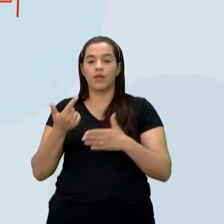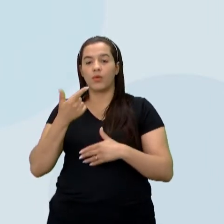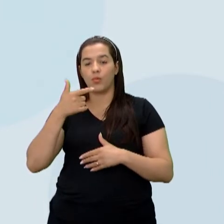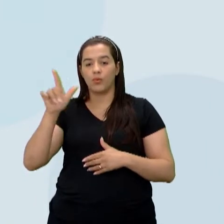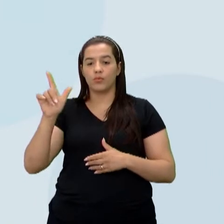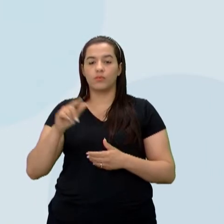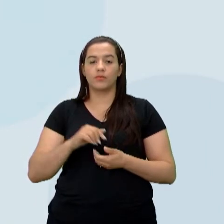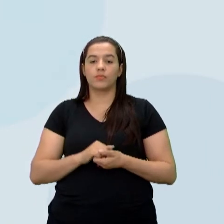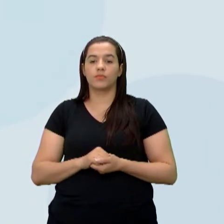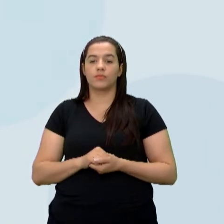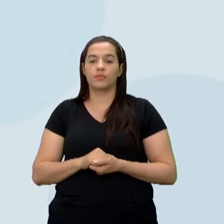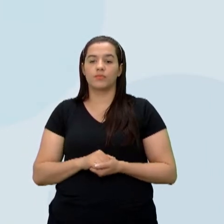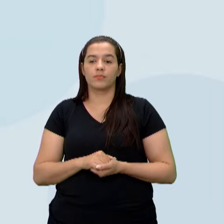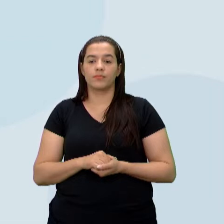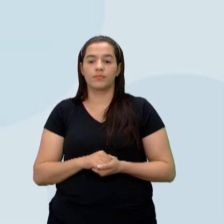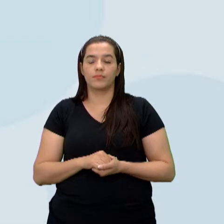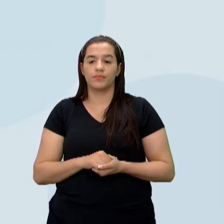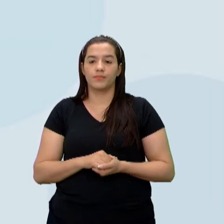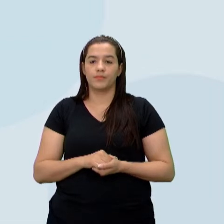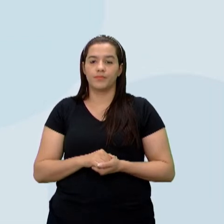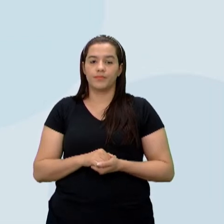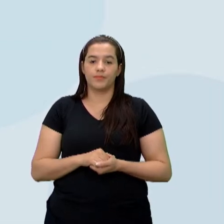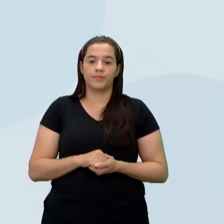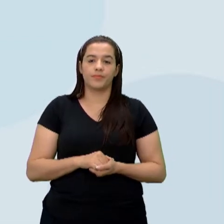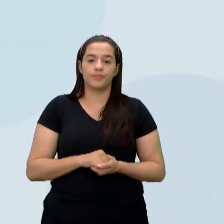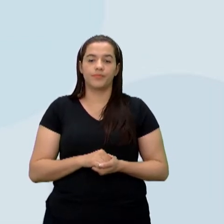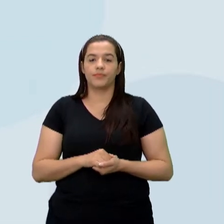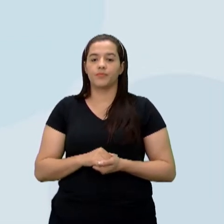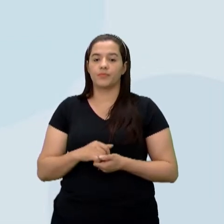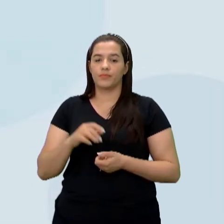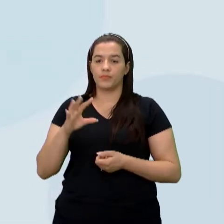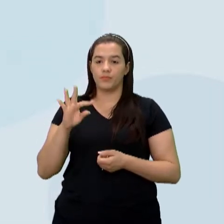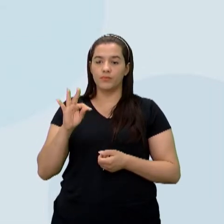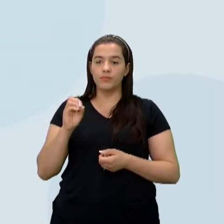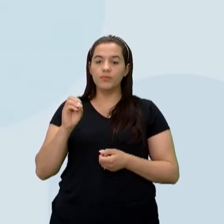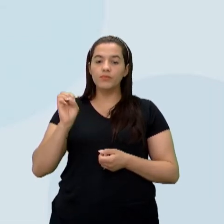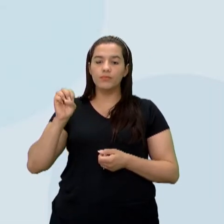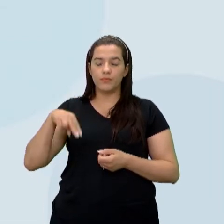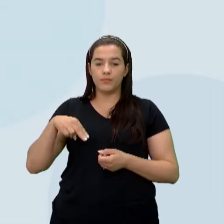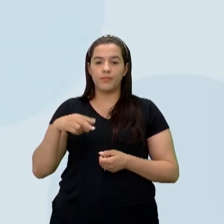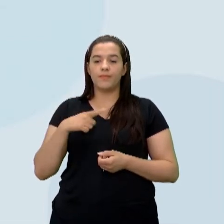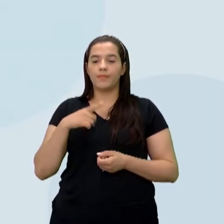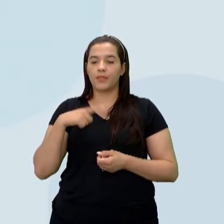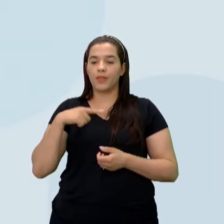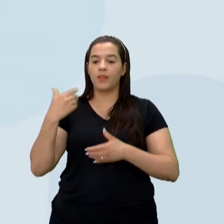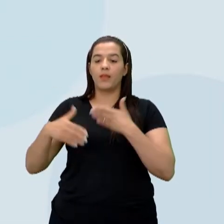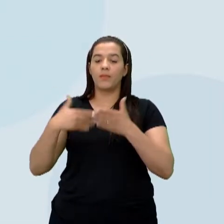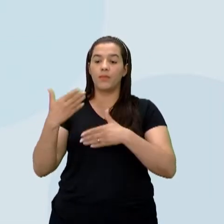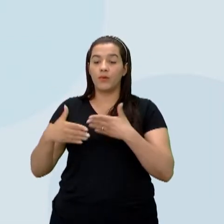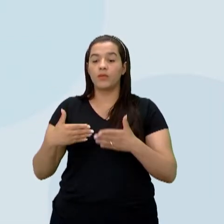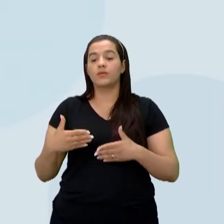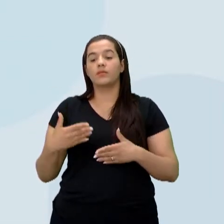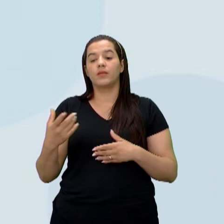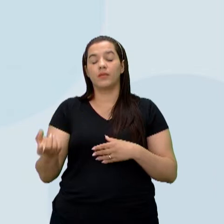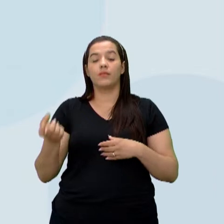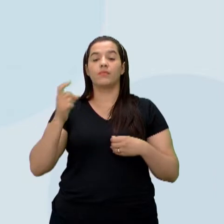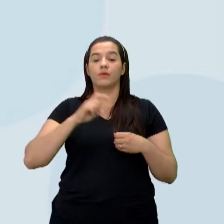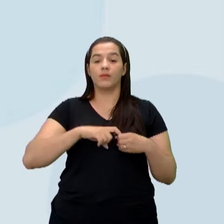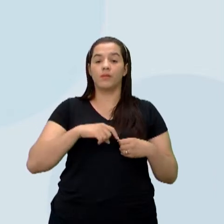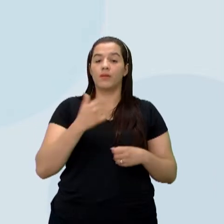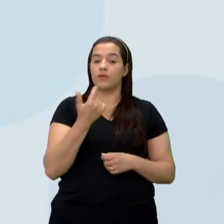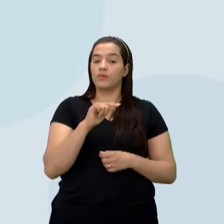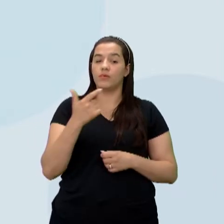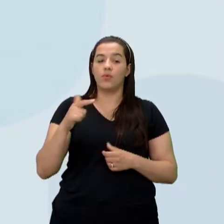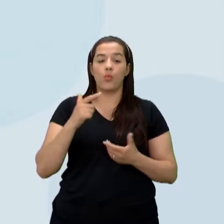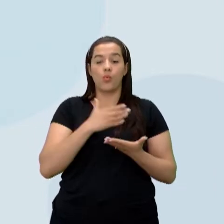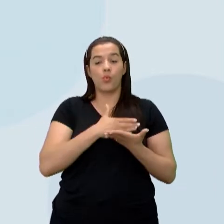ainda... Olha só, que o Anton fazia isso, passou a fazer isso depois, mas não